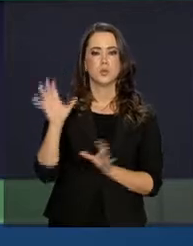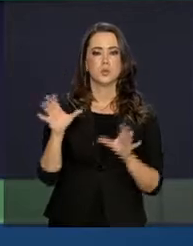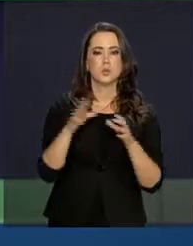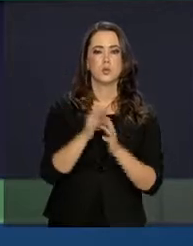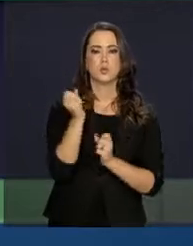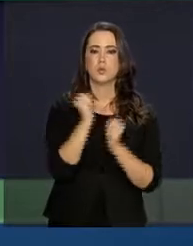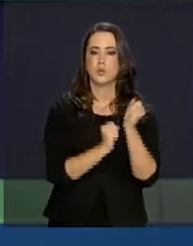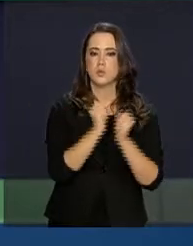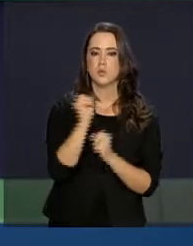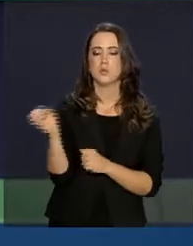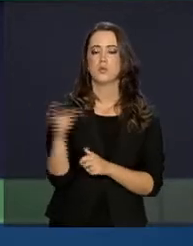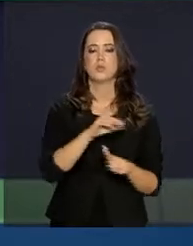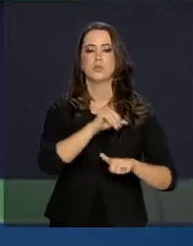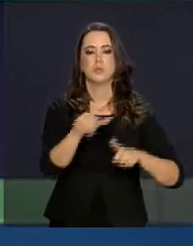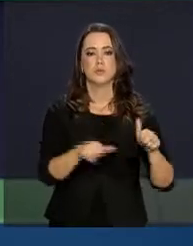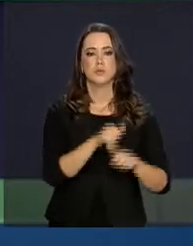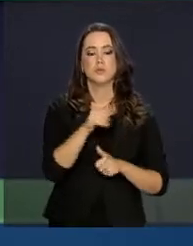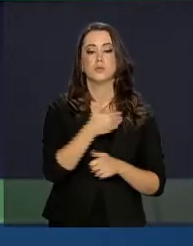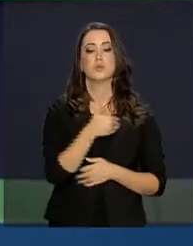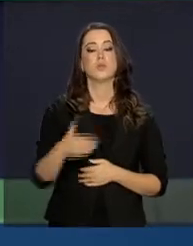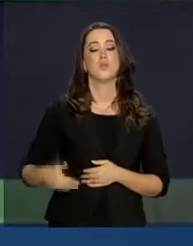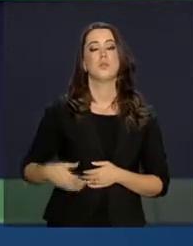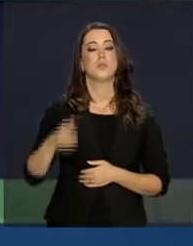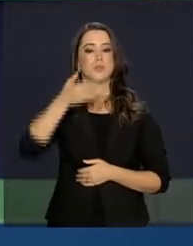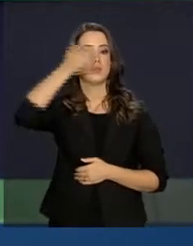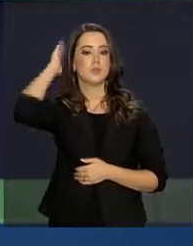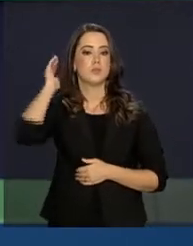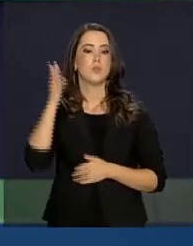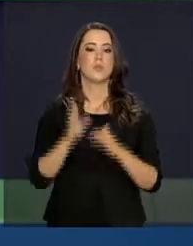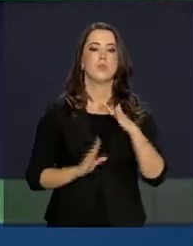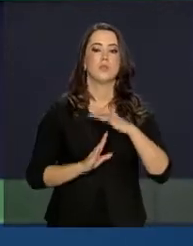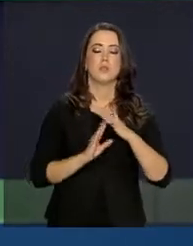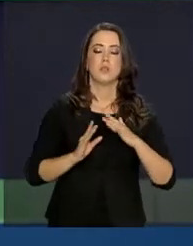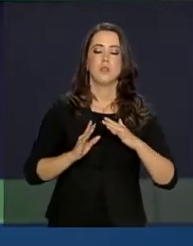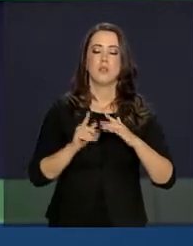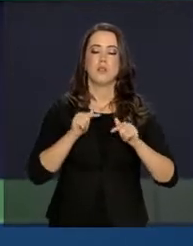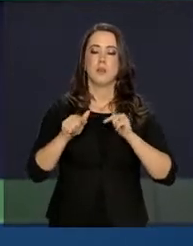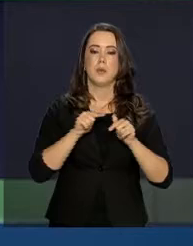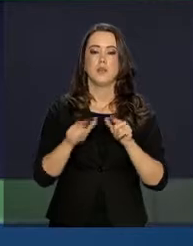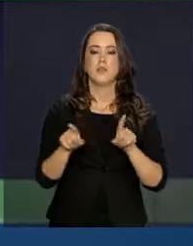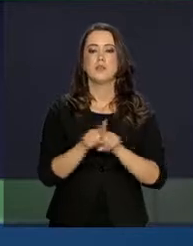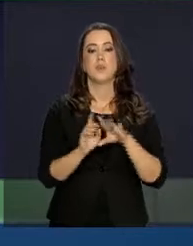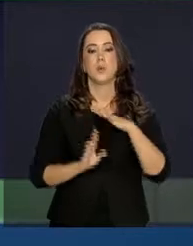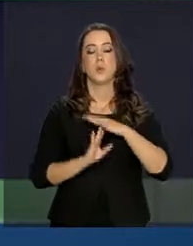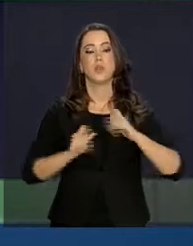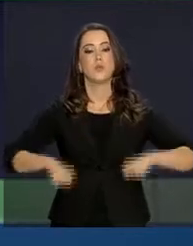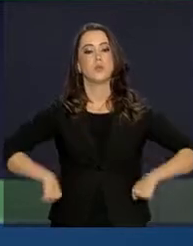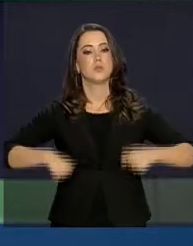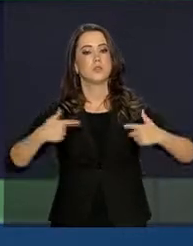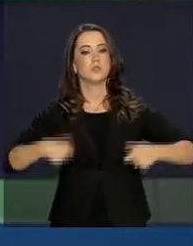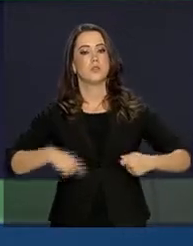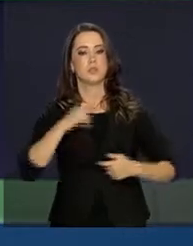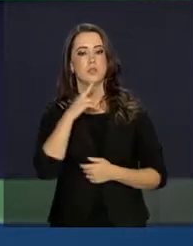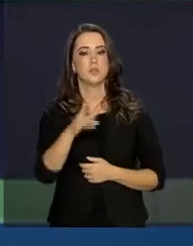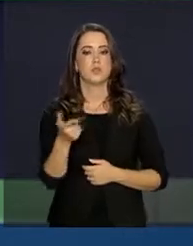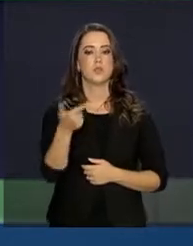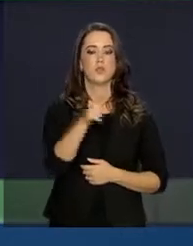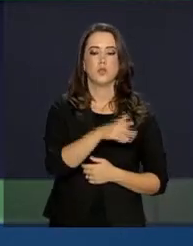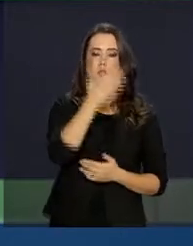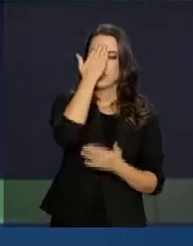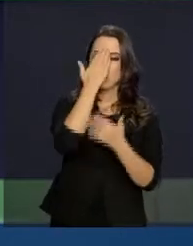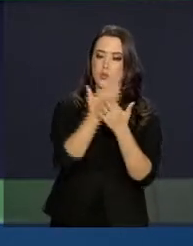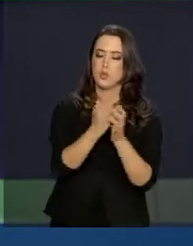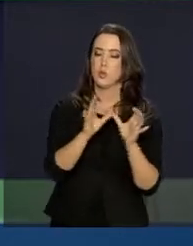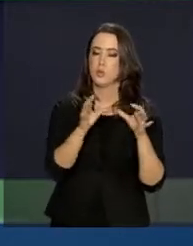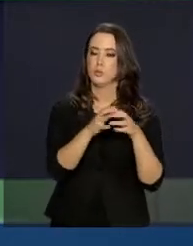produtivo com as reformas promovidas pelo governo Temer, como a trabalhista e o teto dos gastos. O resultado foi a volta da confiança